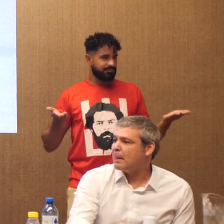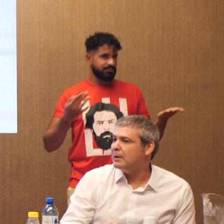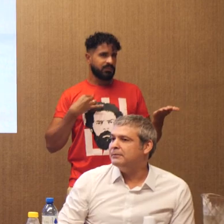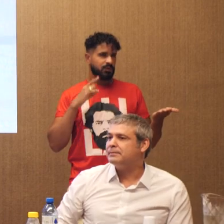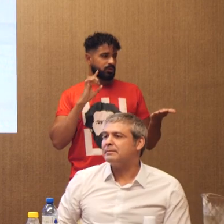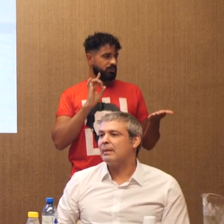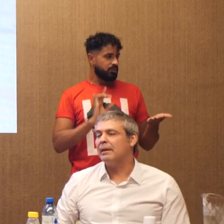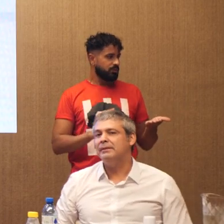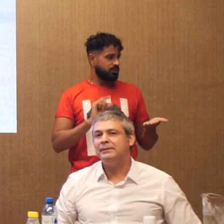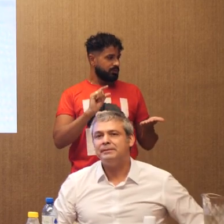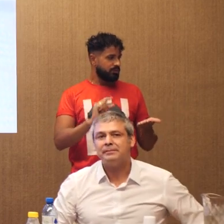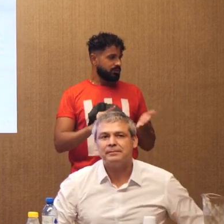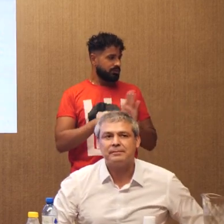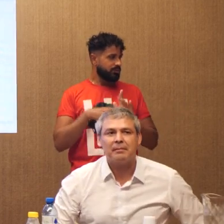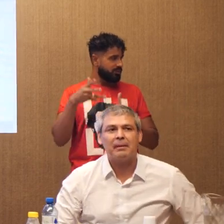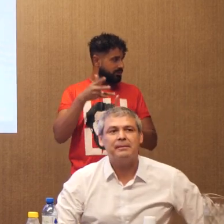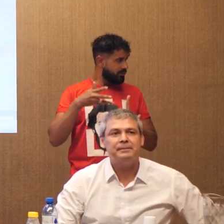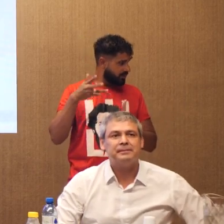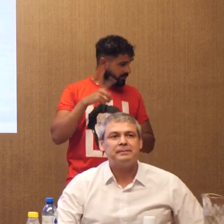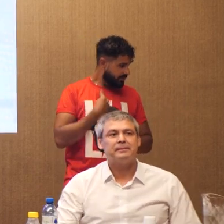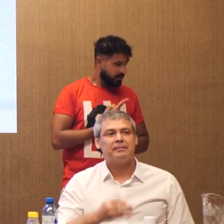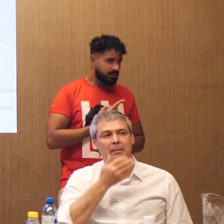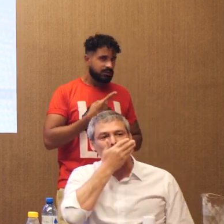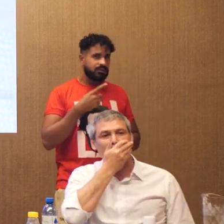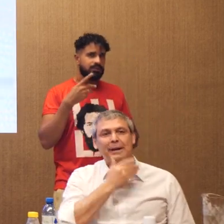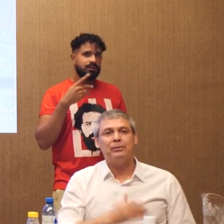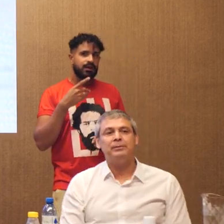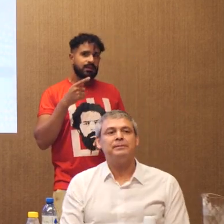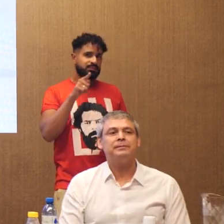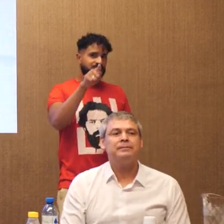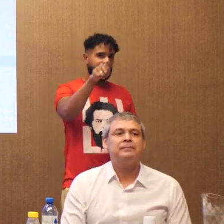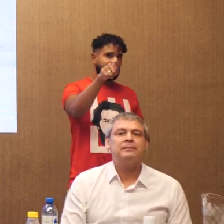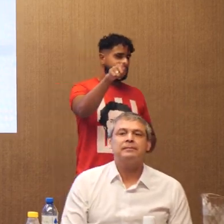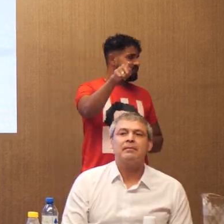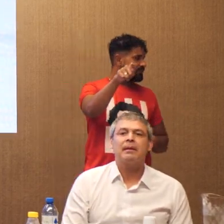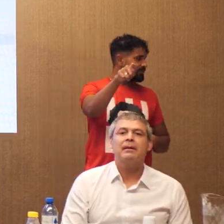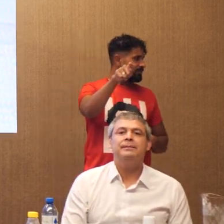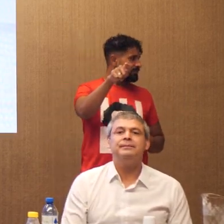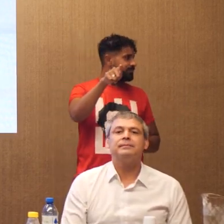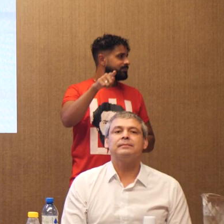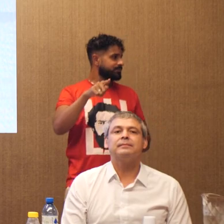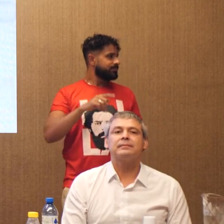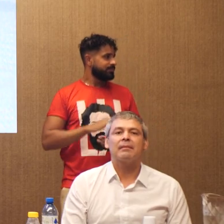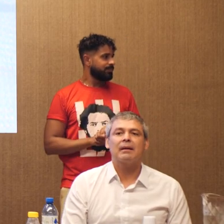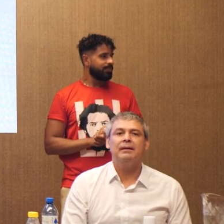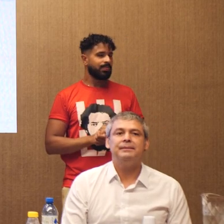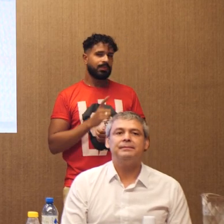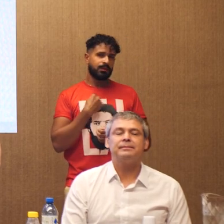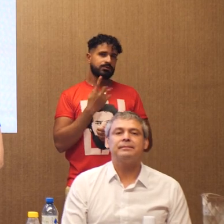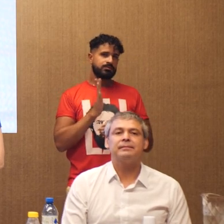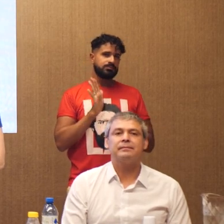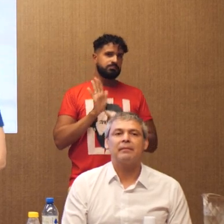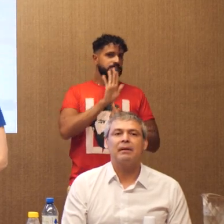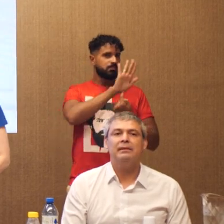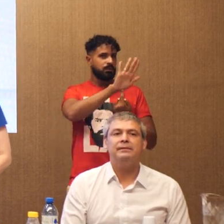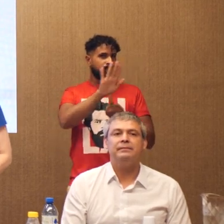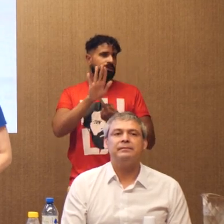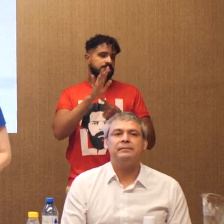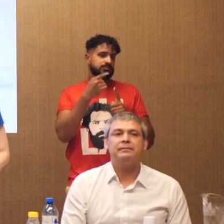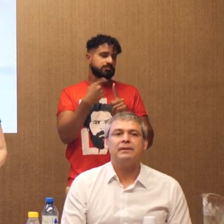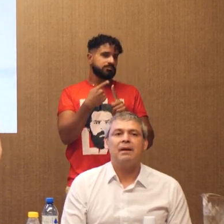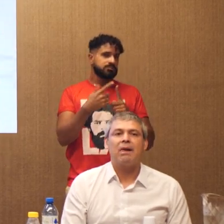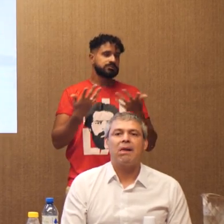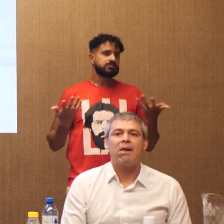só uma partezinha da fala do nosso prefeito Humberto Amadouce. Mas eu já gostei,